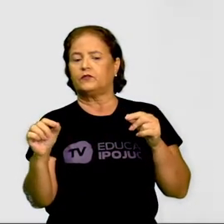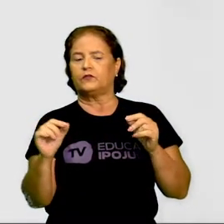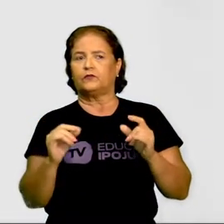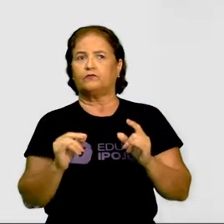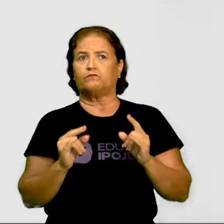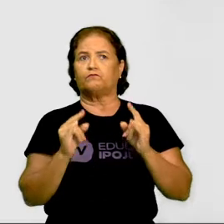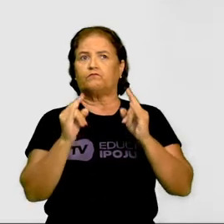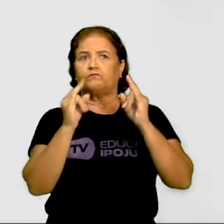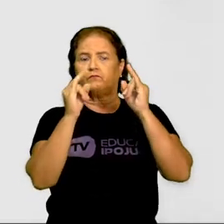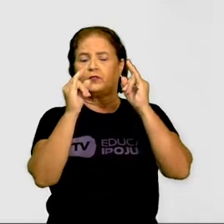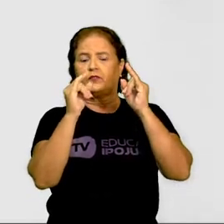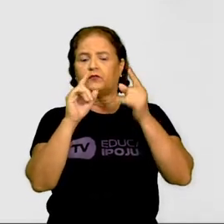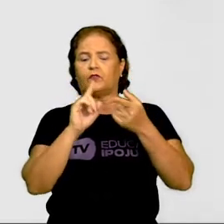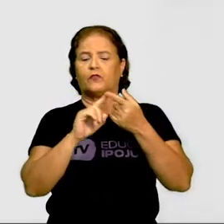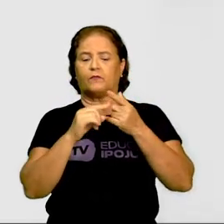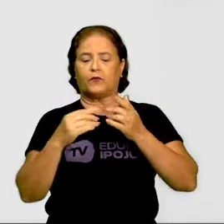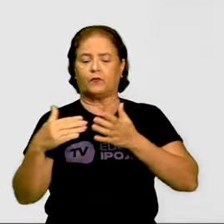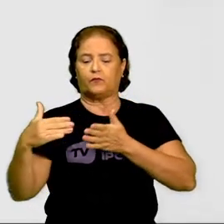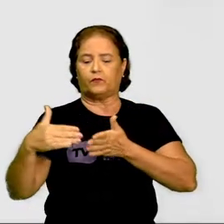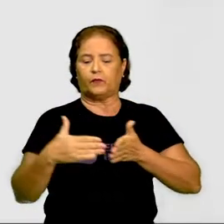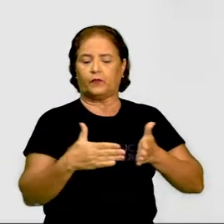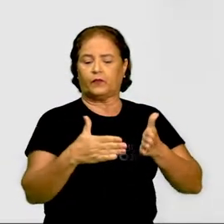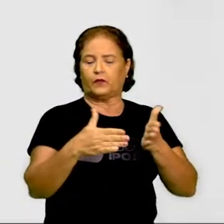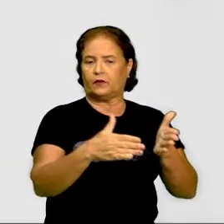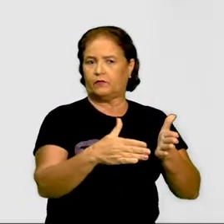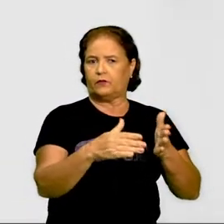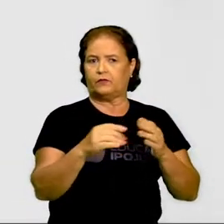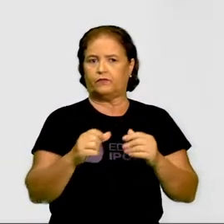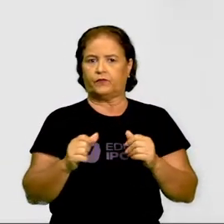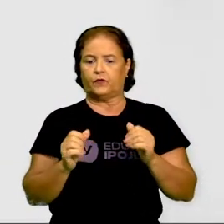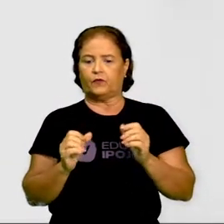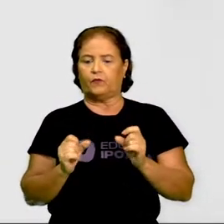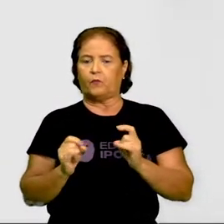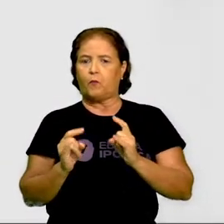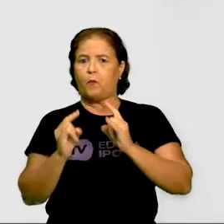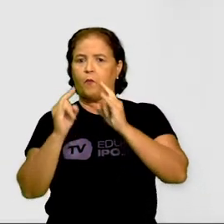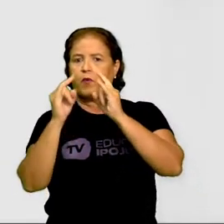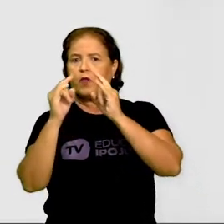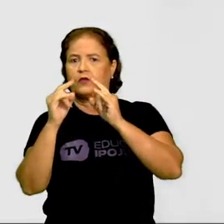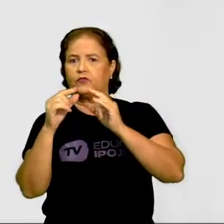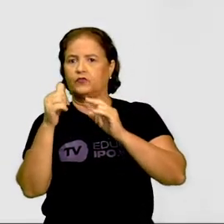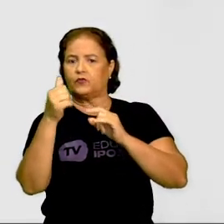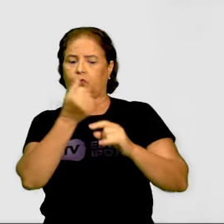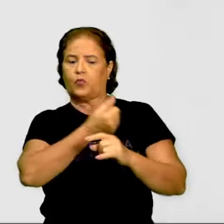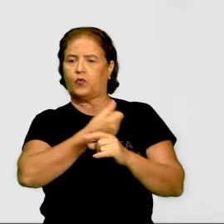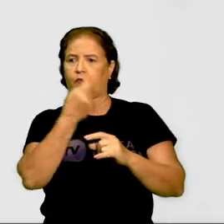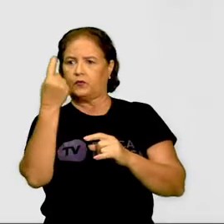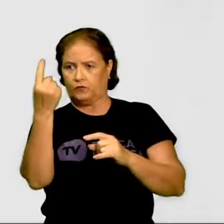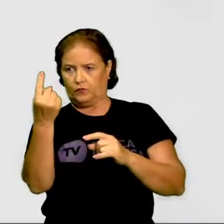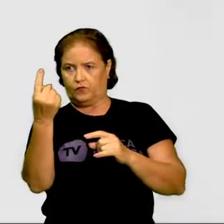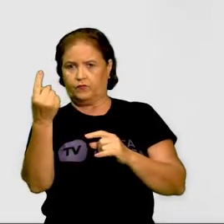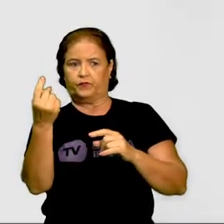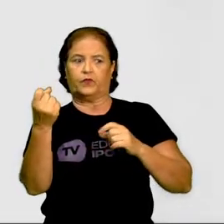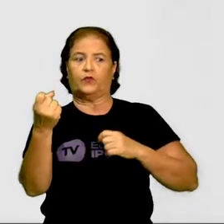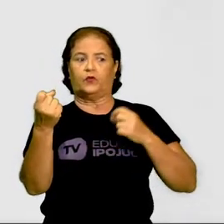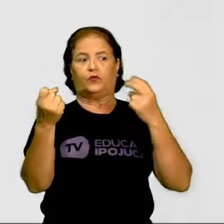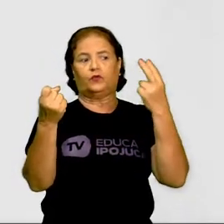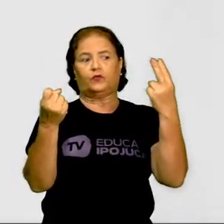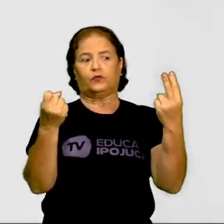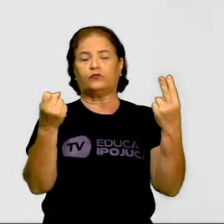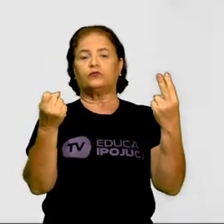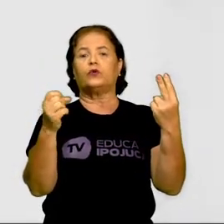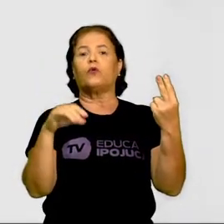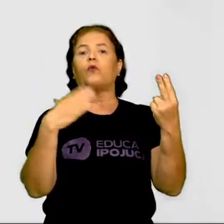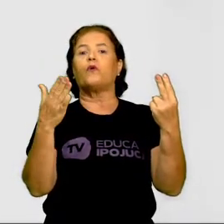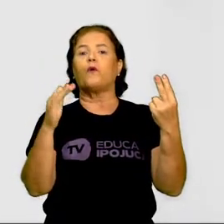e também os caminhos. Nós temos o prédio número 1 e o prédio número 2. Qual é